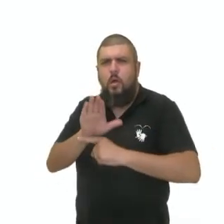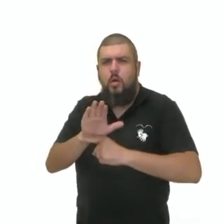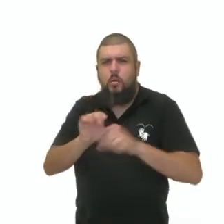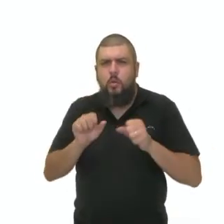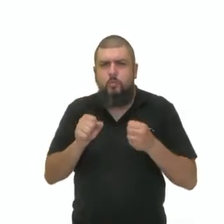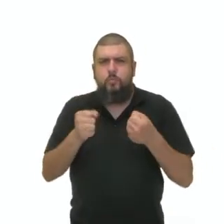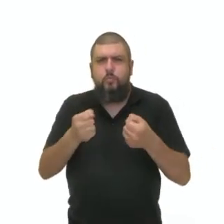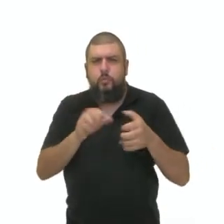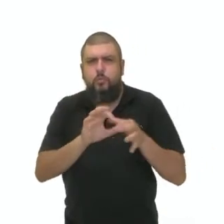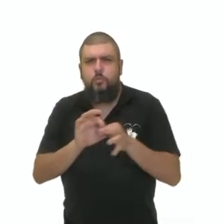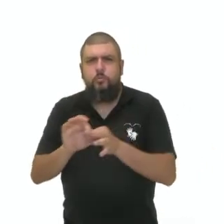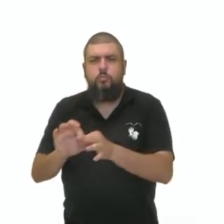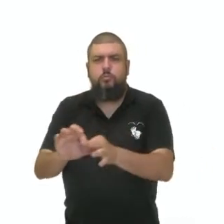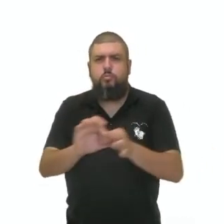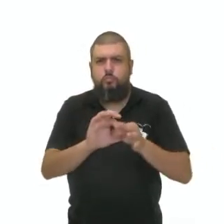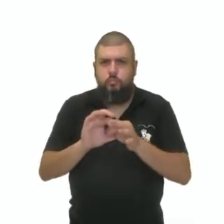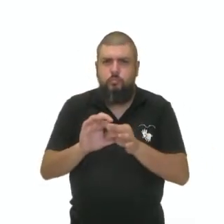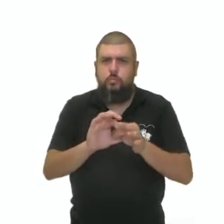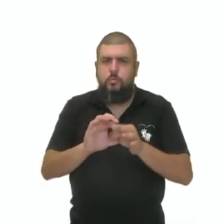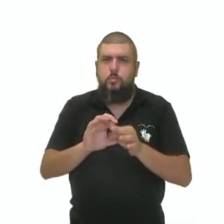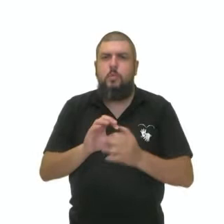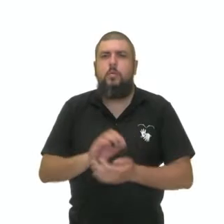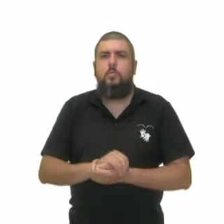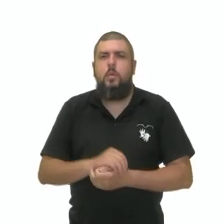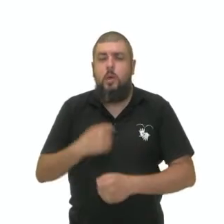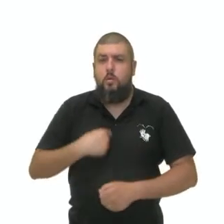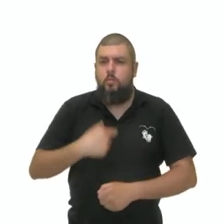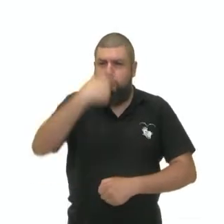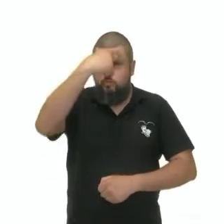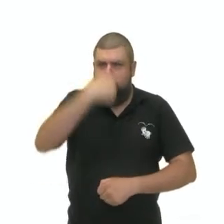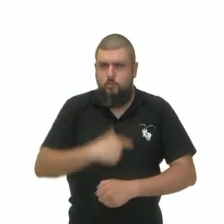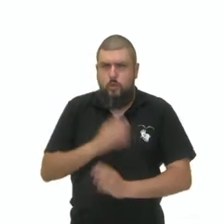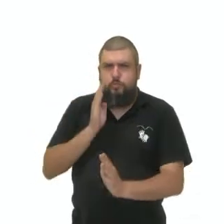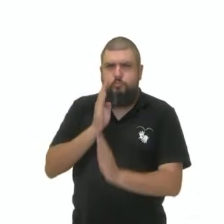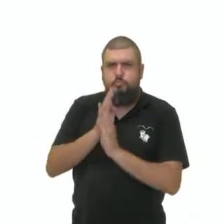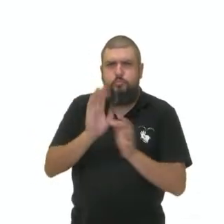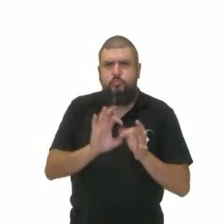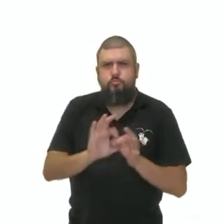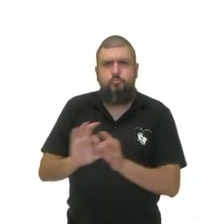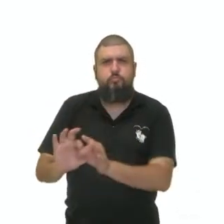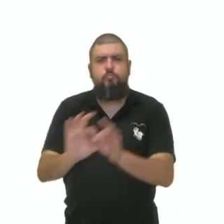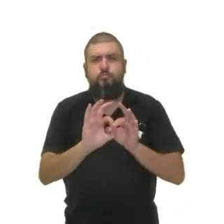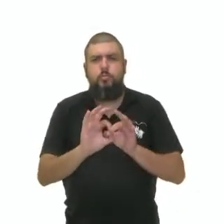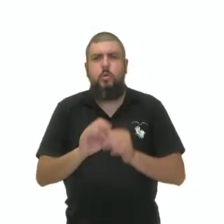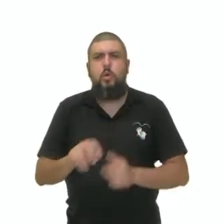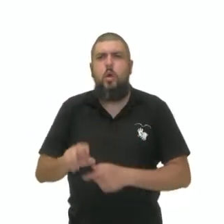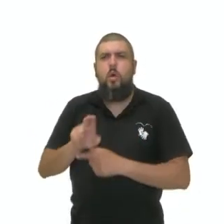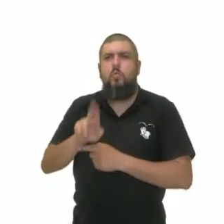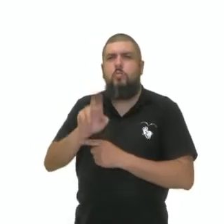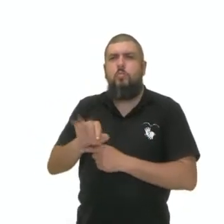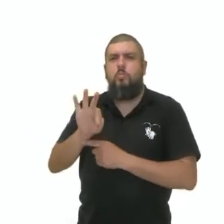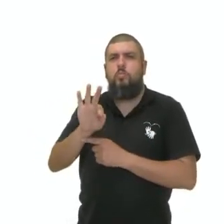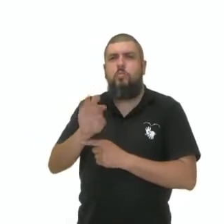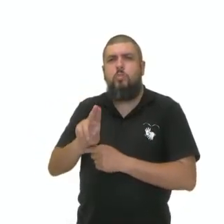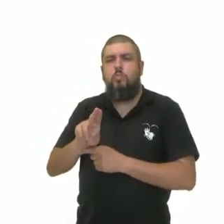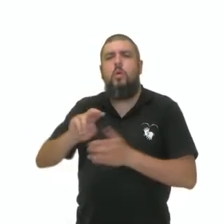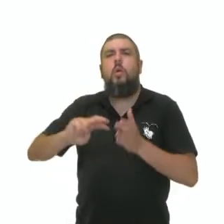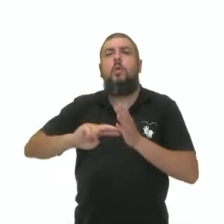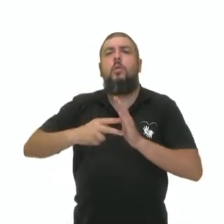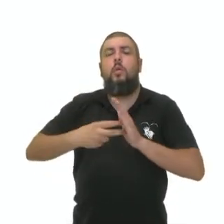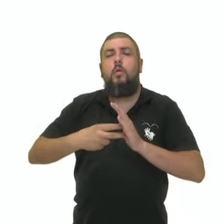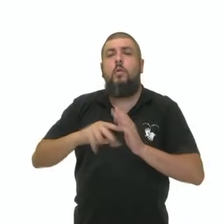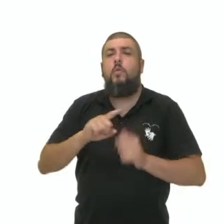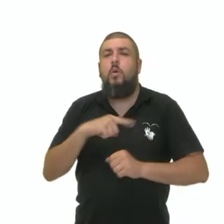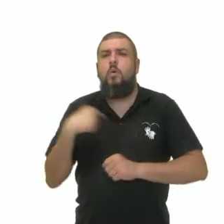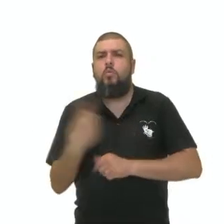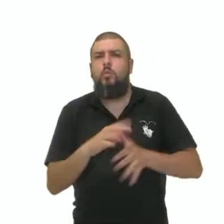propôs disseminar no início da jornada. Eu sou porque nós somos. Ubuntu significa nós por nós. A mensagem, bem como